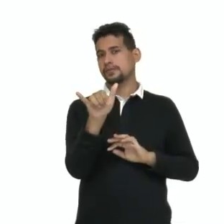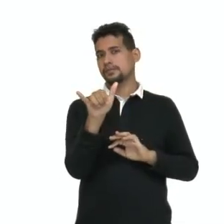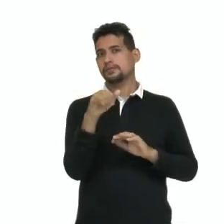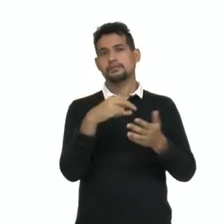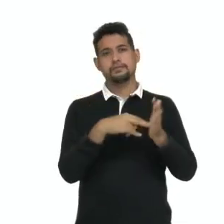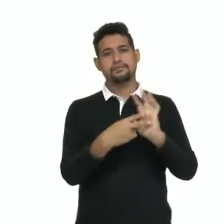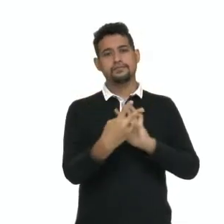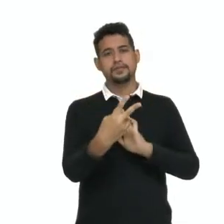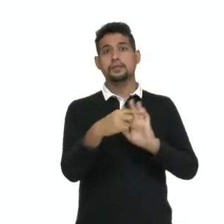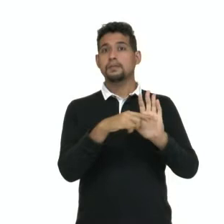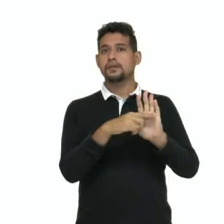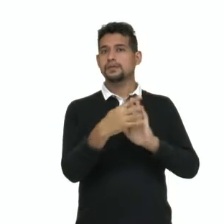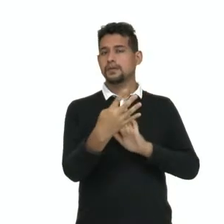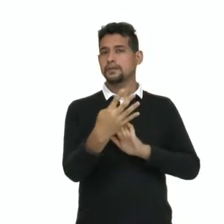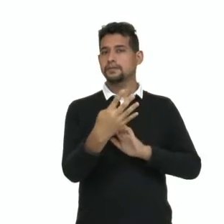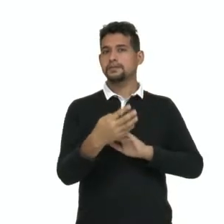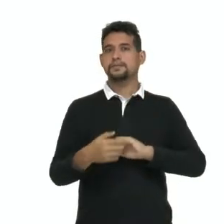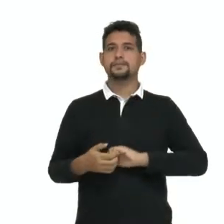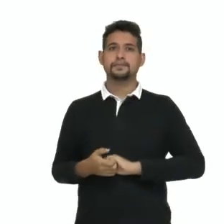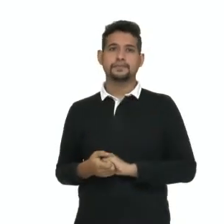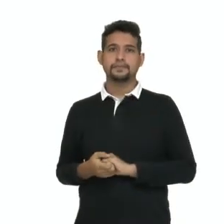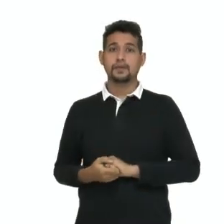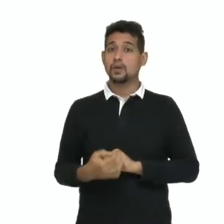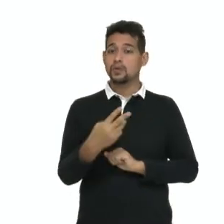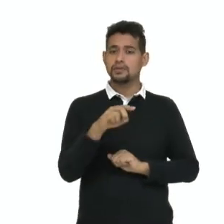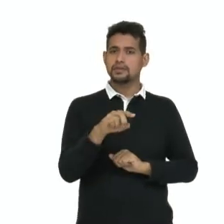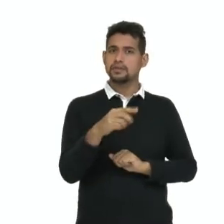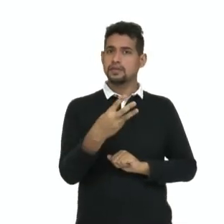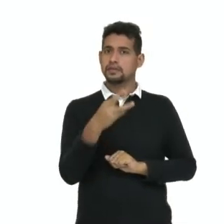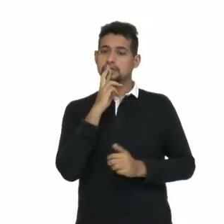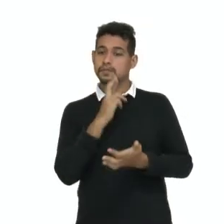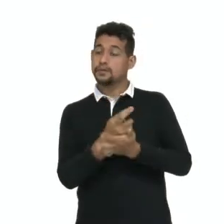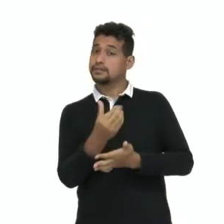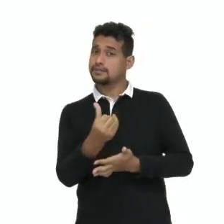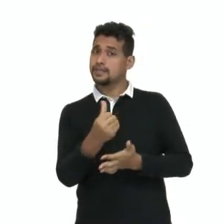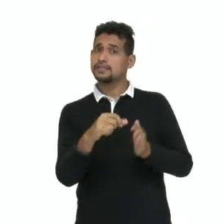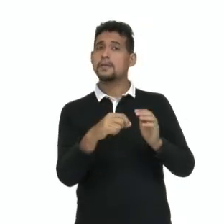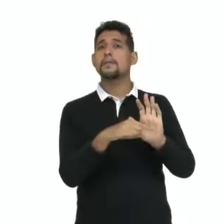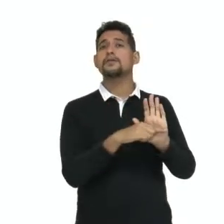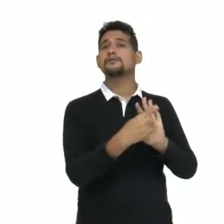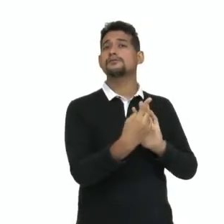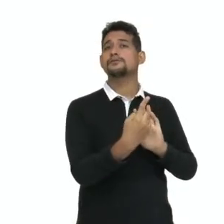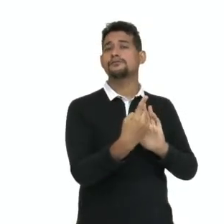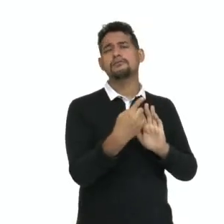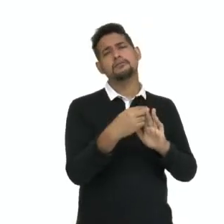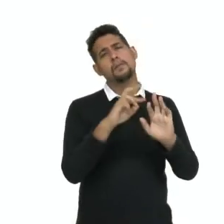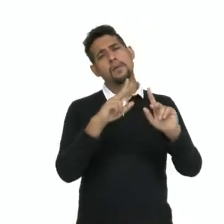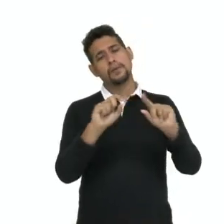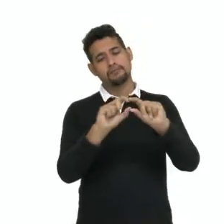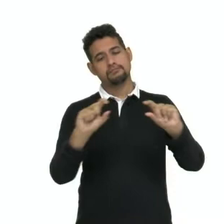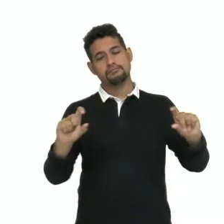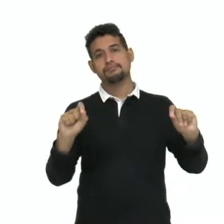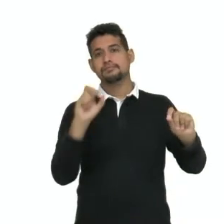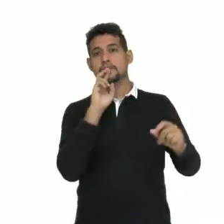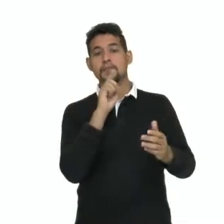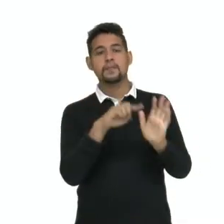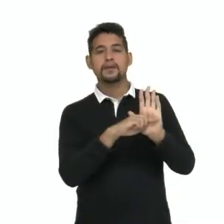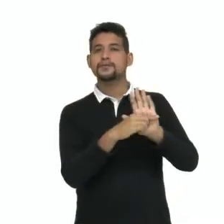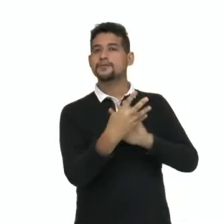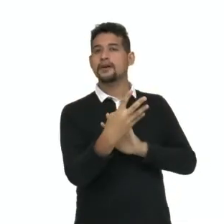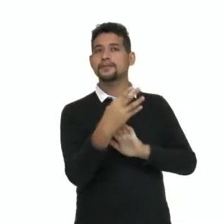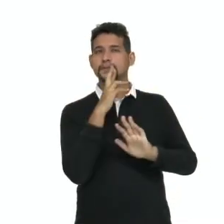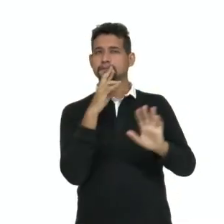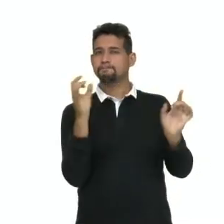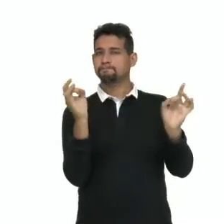é 2, menos 4. 2 vezes 3, 6, menos 1 vezes 2, menos 2, menos 4. Resolvi em